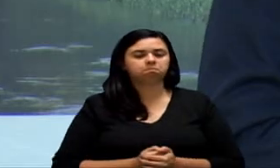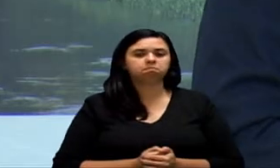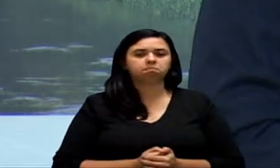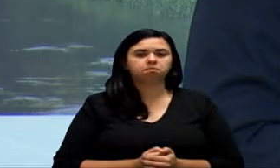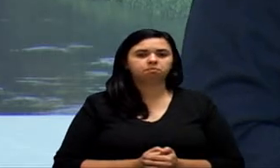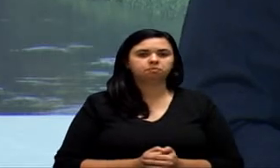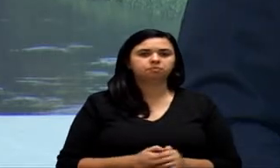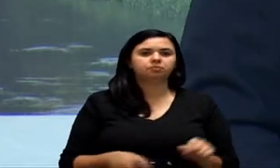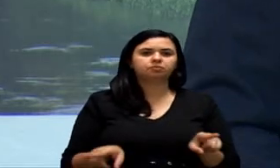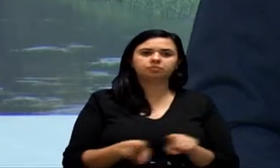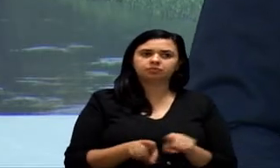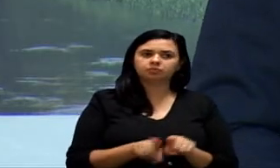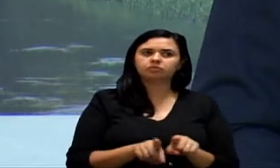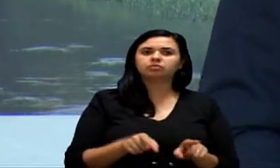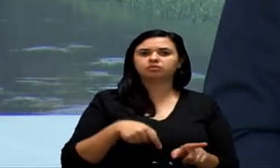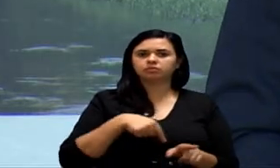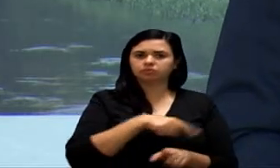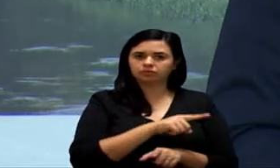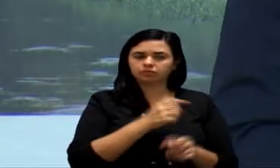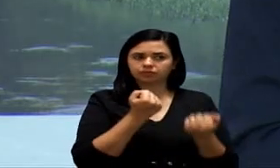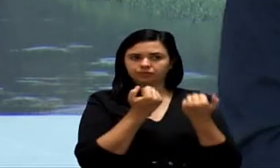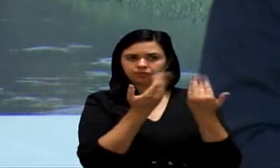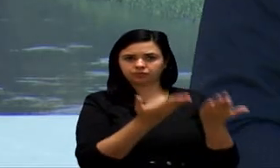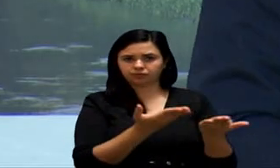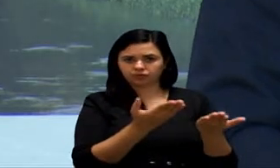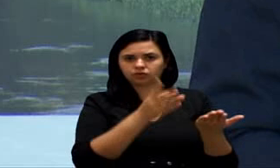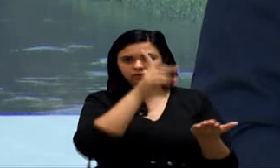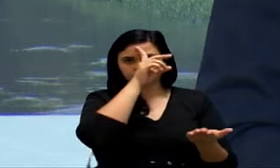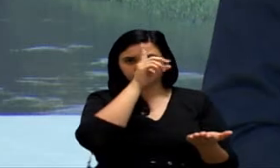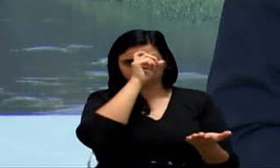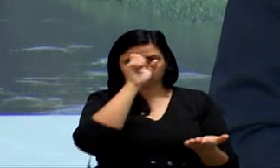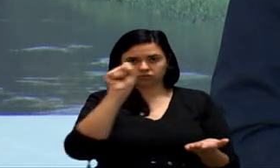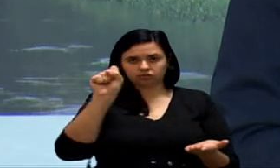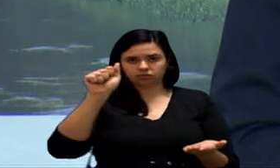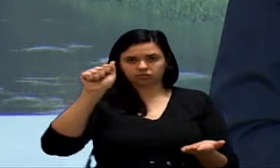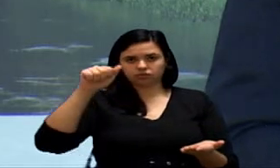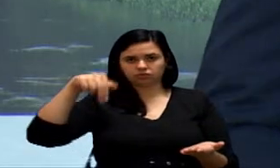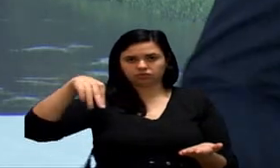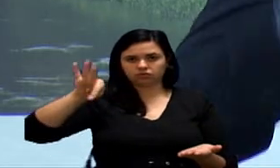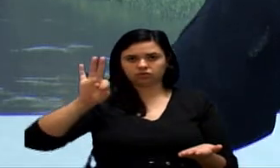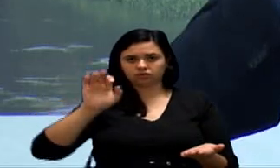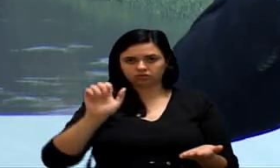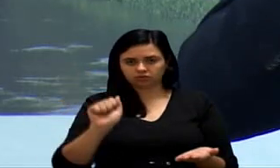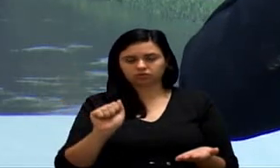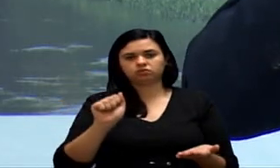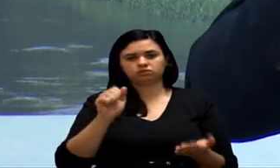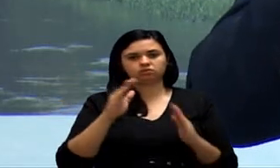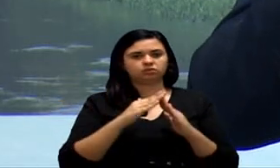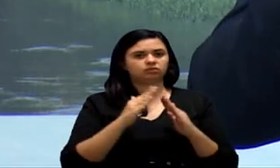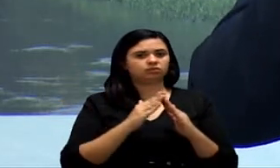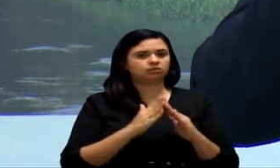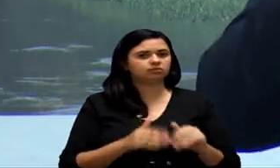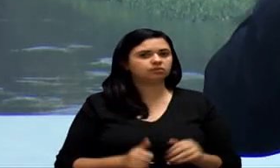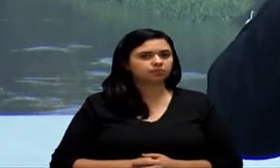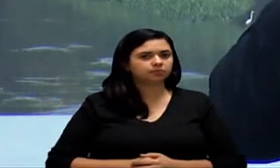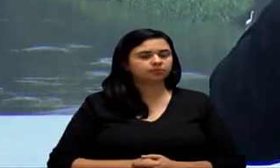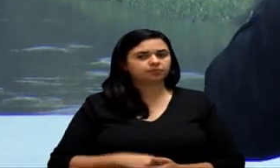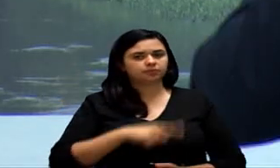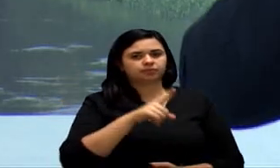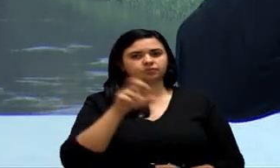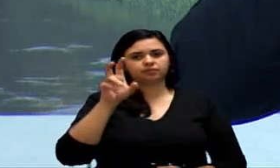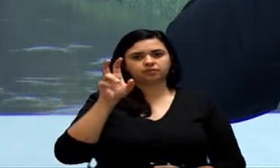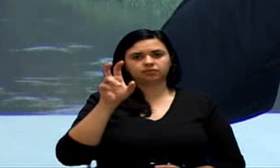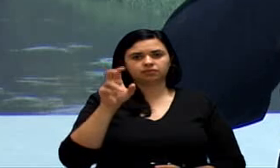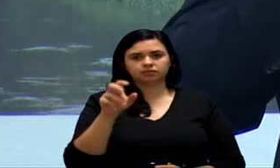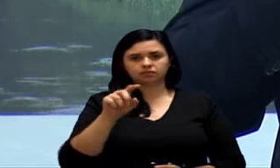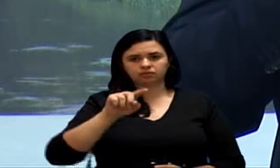Então, vai ser para fora da Santa Casa, já vai fazer esse estudo imediato, 50 centavos o café da